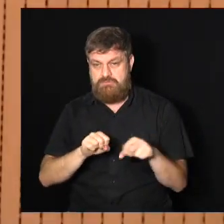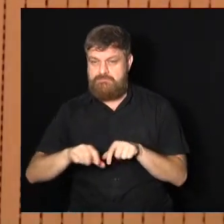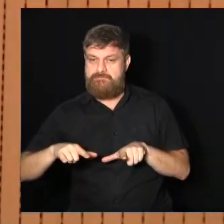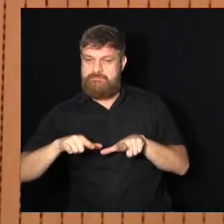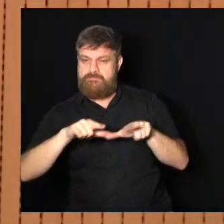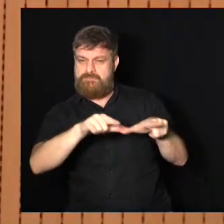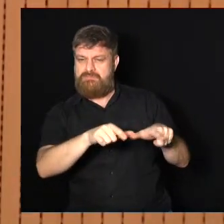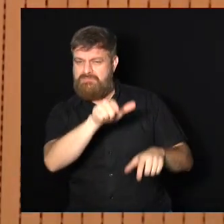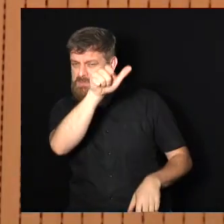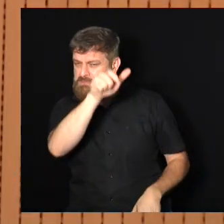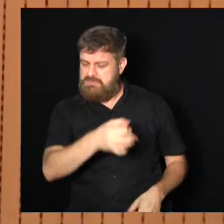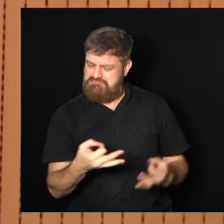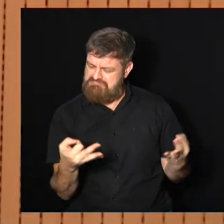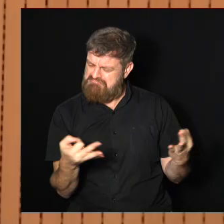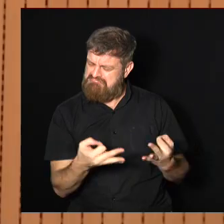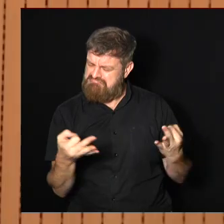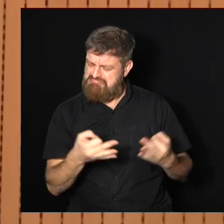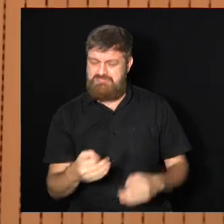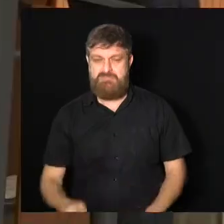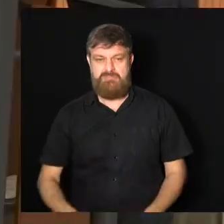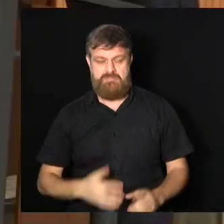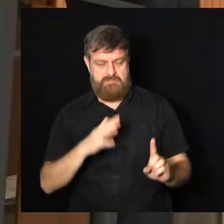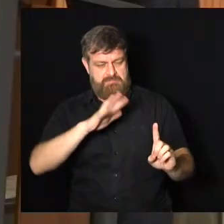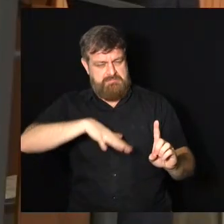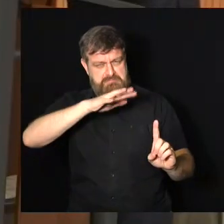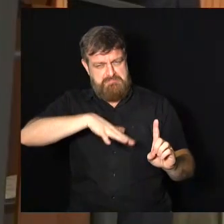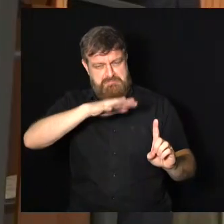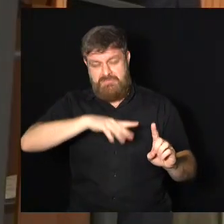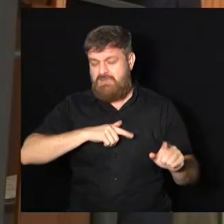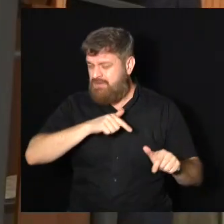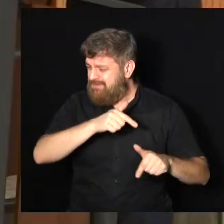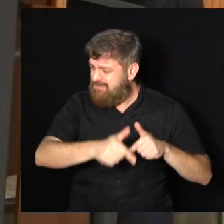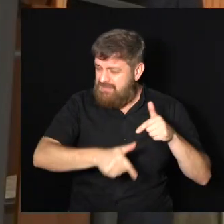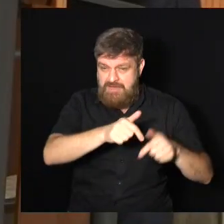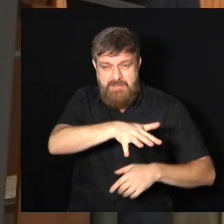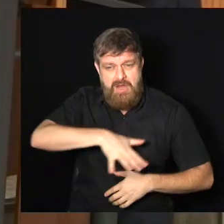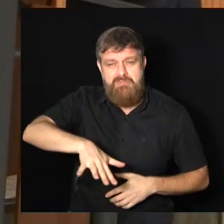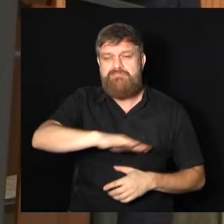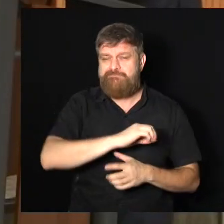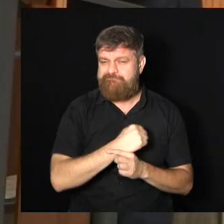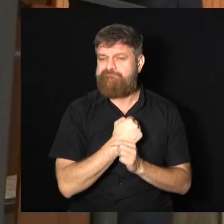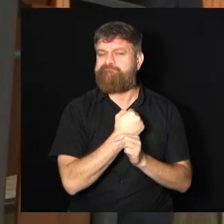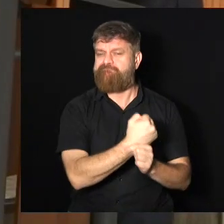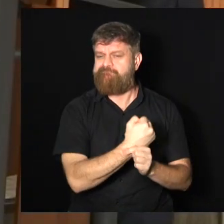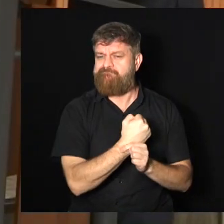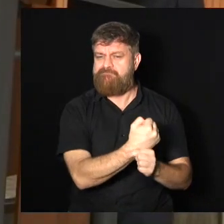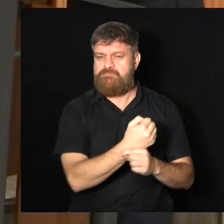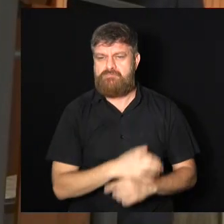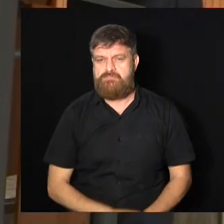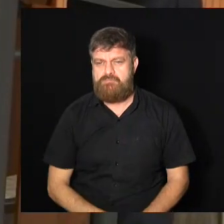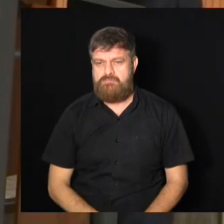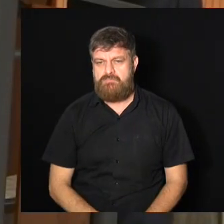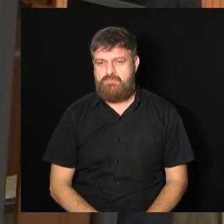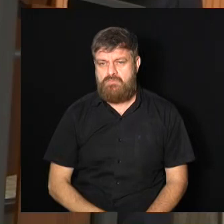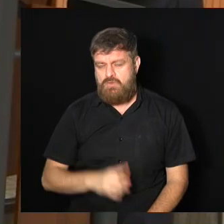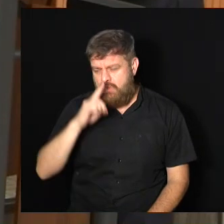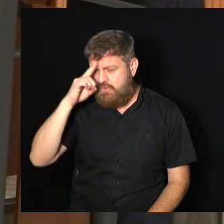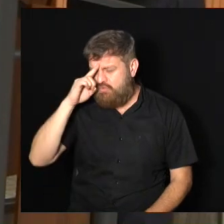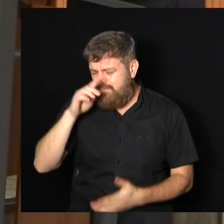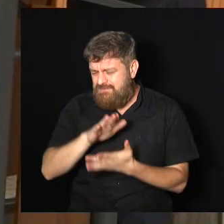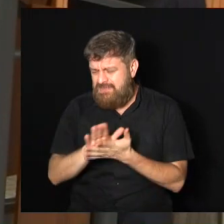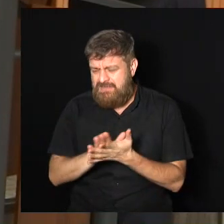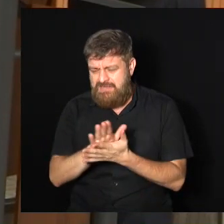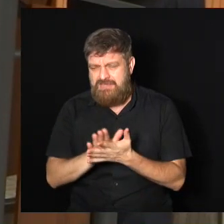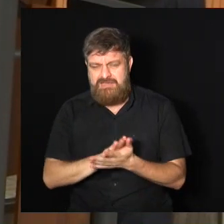título de cidadão emérito, em homenagem ao trabalho que realizam na área da segurança de Campinas. Sem dúvida, é um reconhecimento por